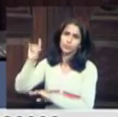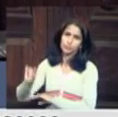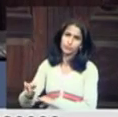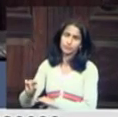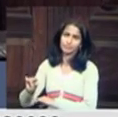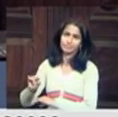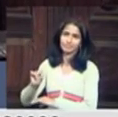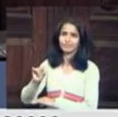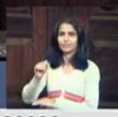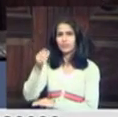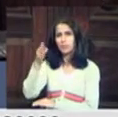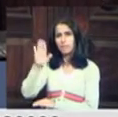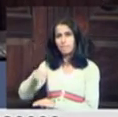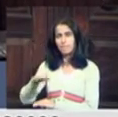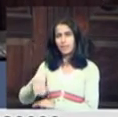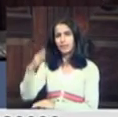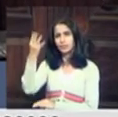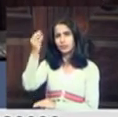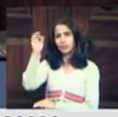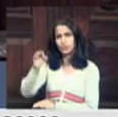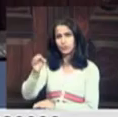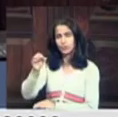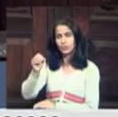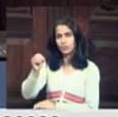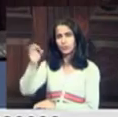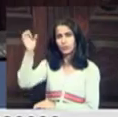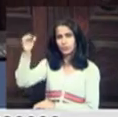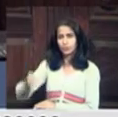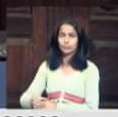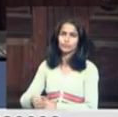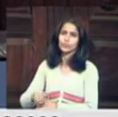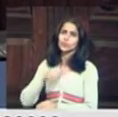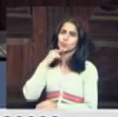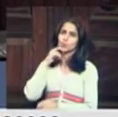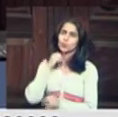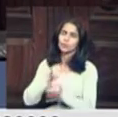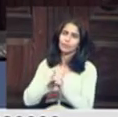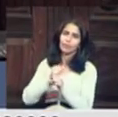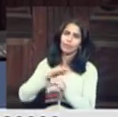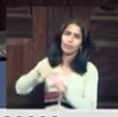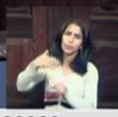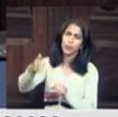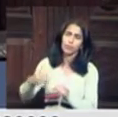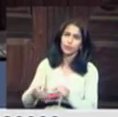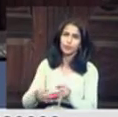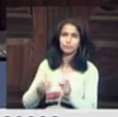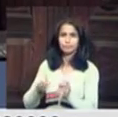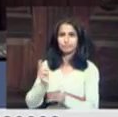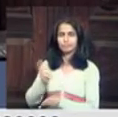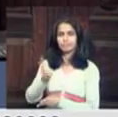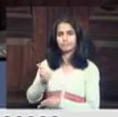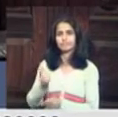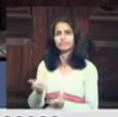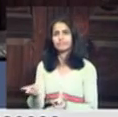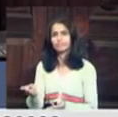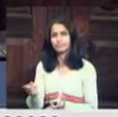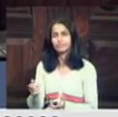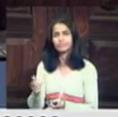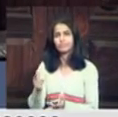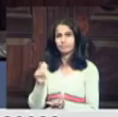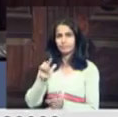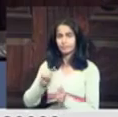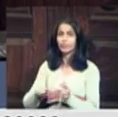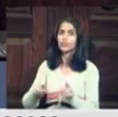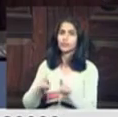de 40%, o que não permite a sua subsistência no longo prazo. Outra preocupação diz respeito ao Réveillon e